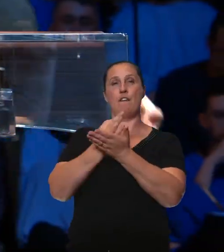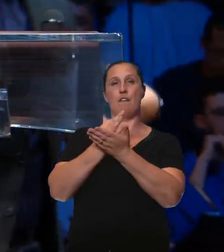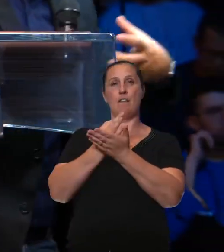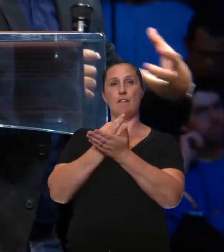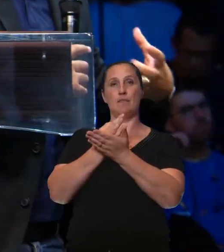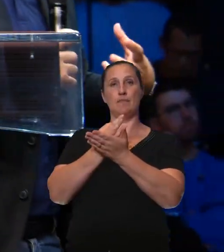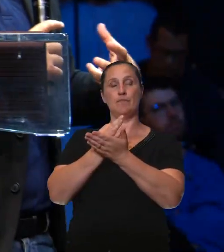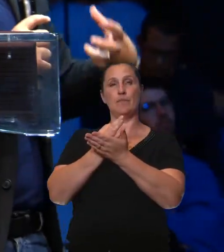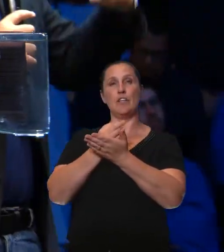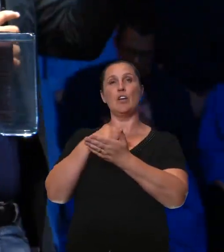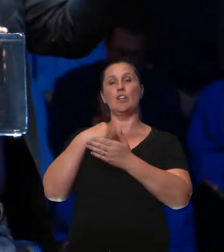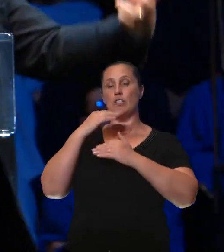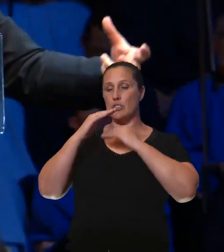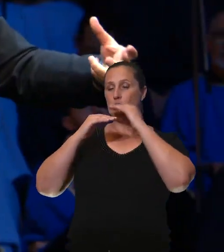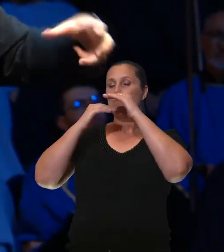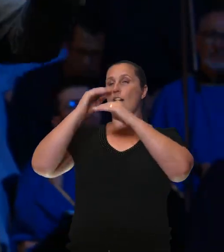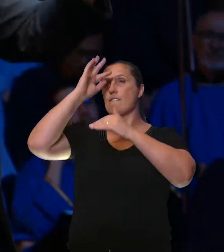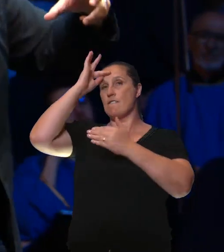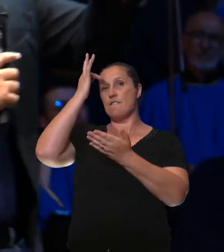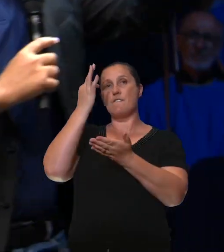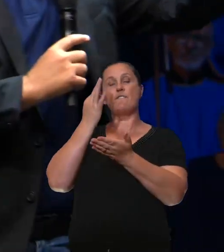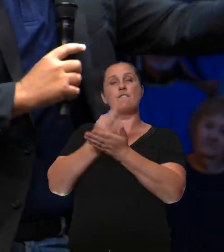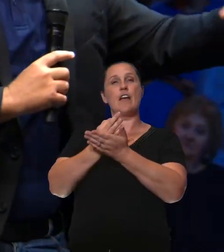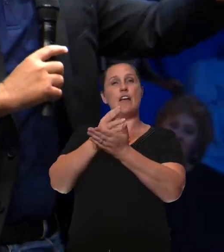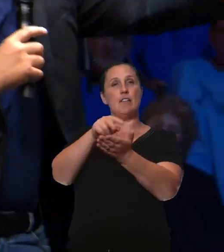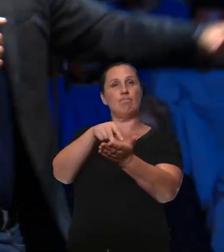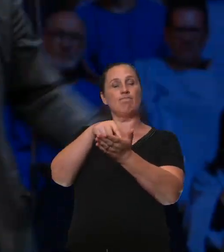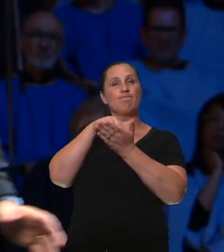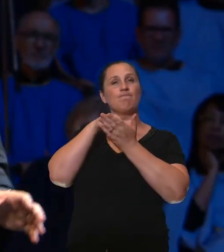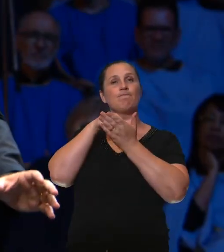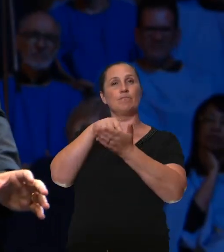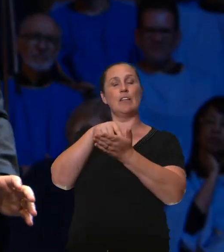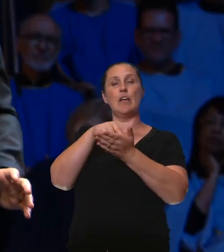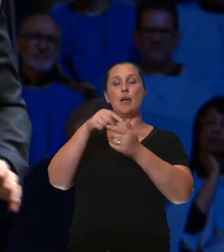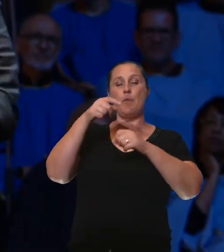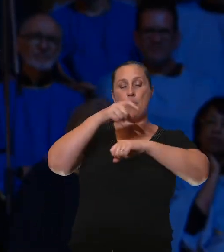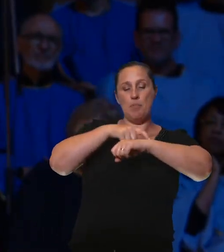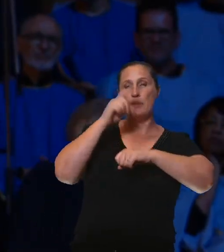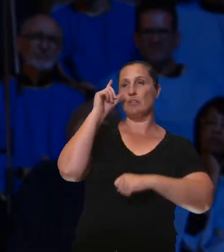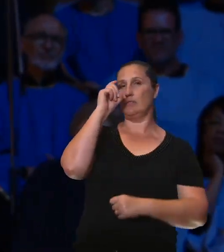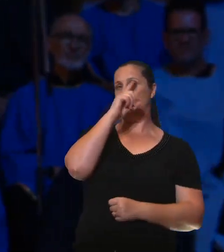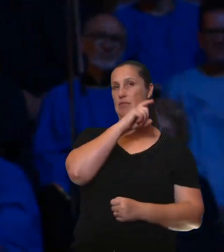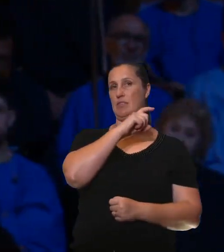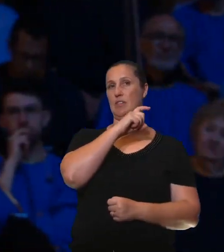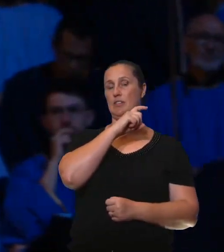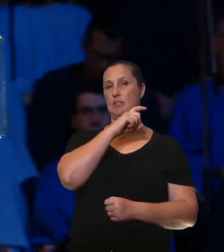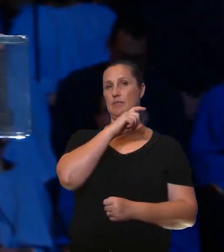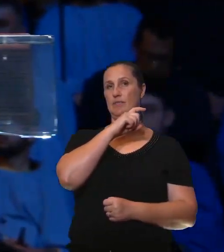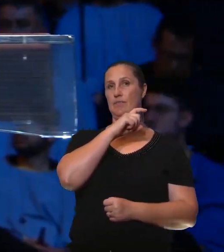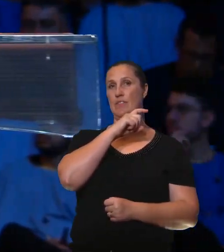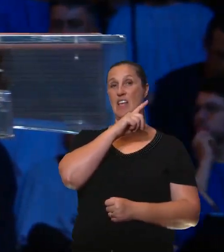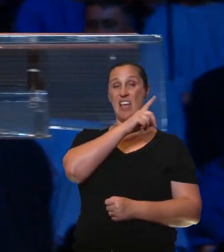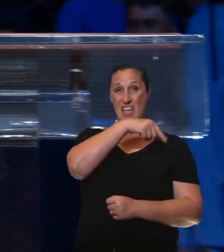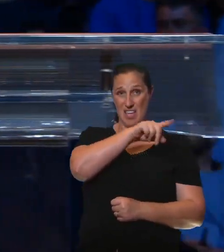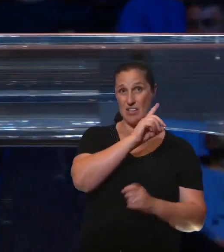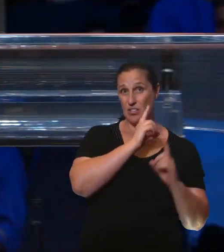que precisamos desenvolver uma fé para tempos adversos. A visão falhou. Eles olharam para